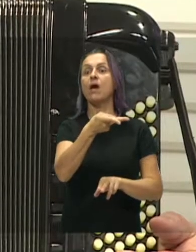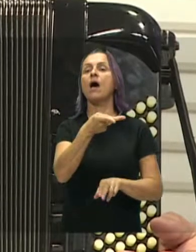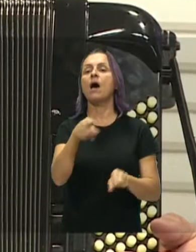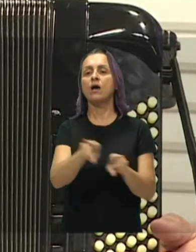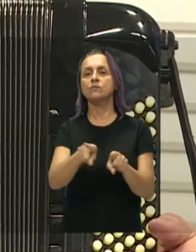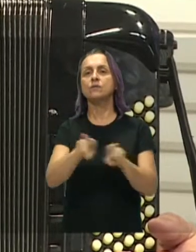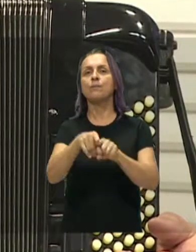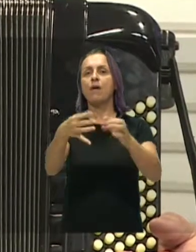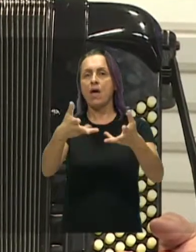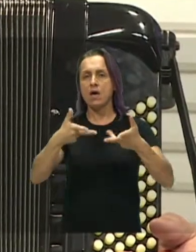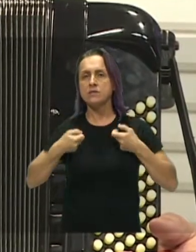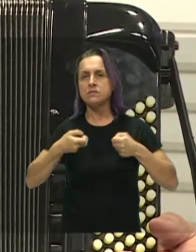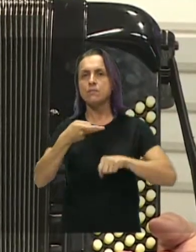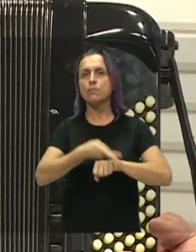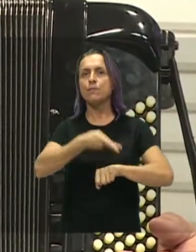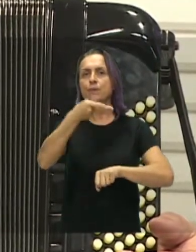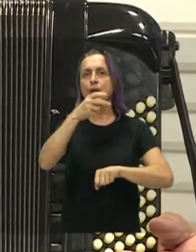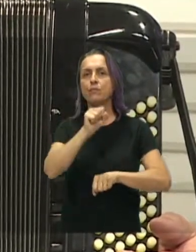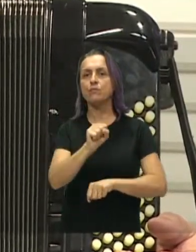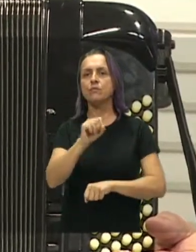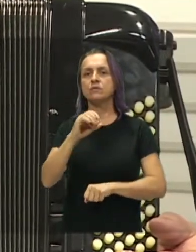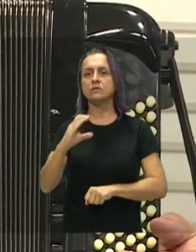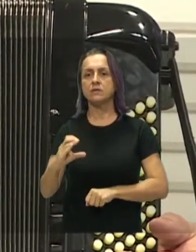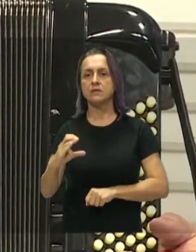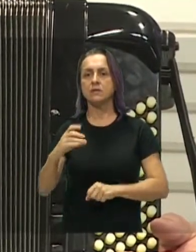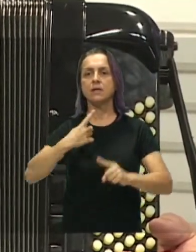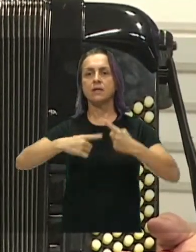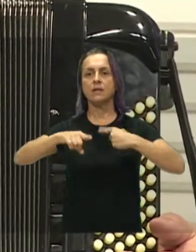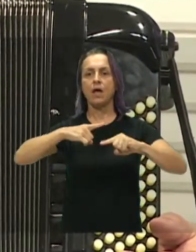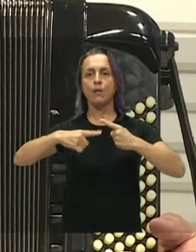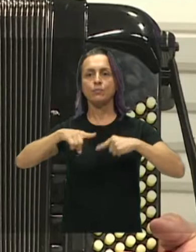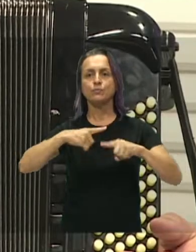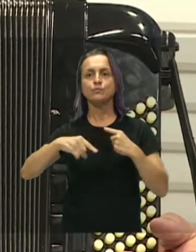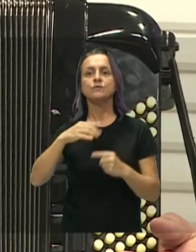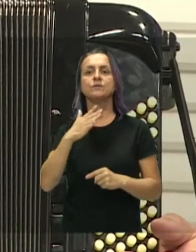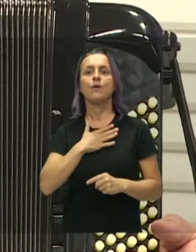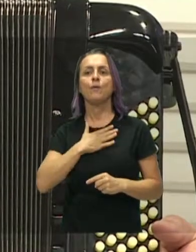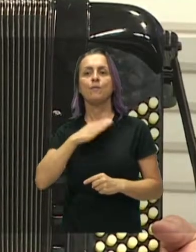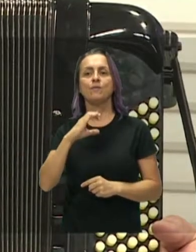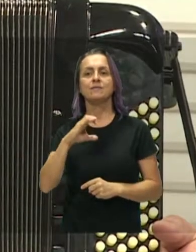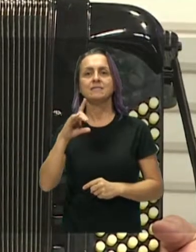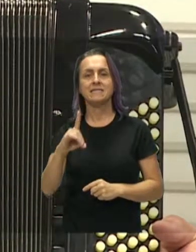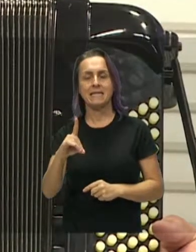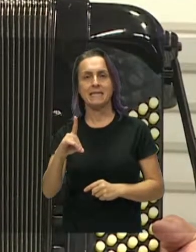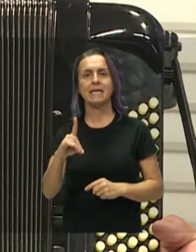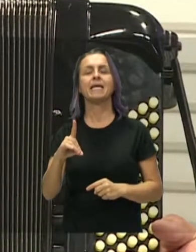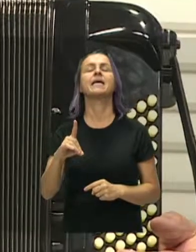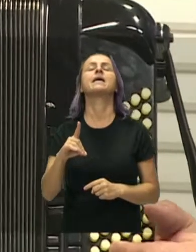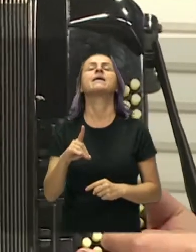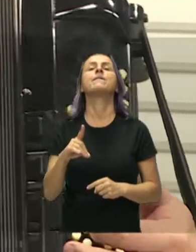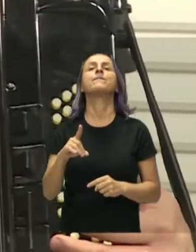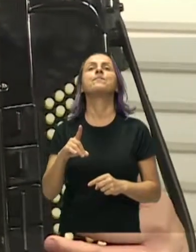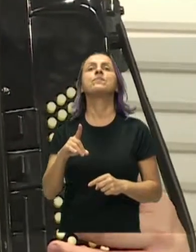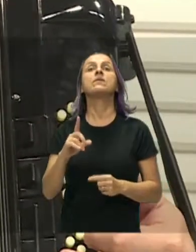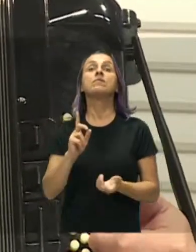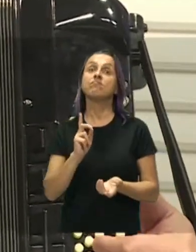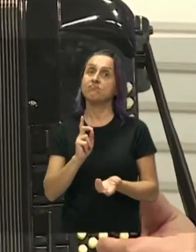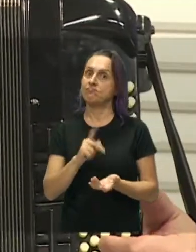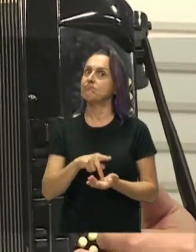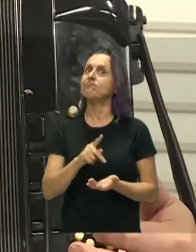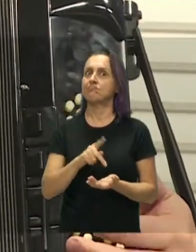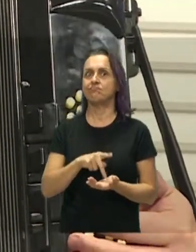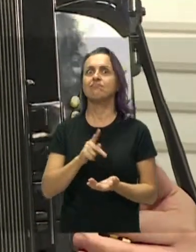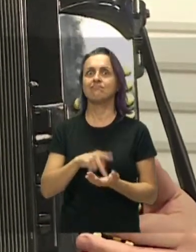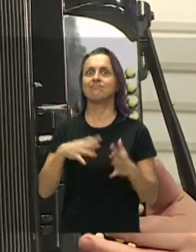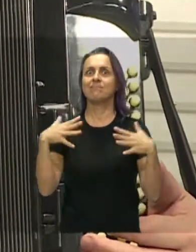também o Prêmio Catarinense da Música com o meu CD Tempero Brasileiro. E realmente é